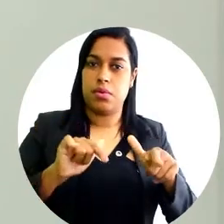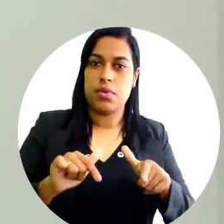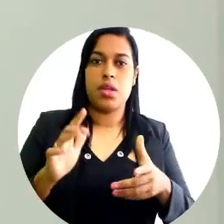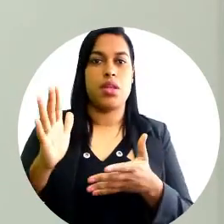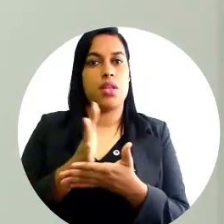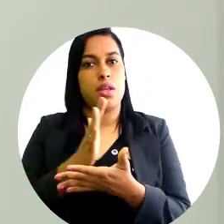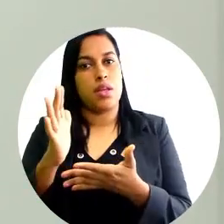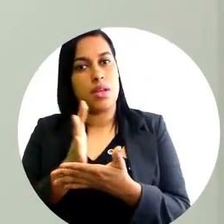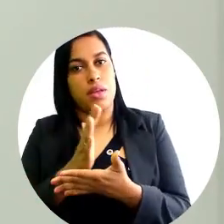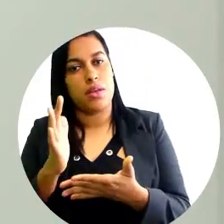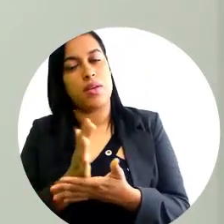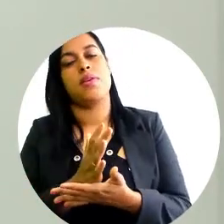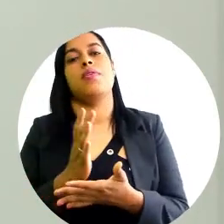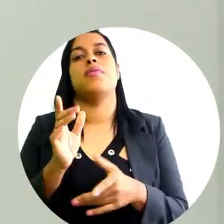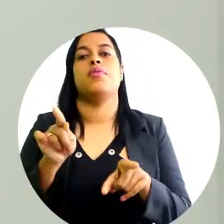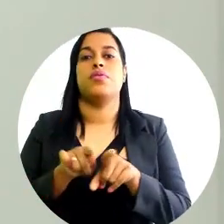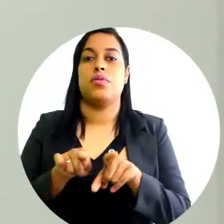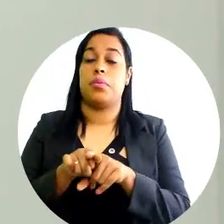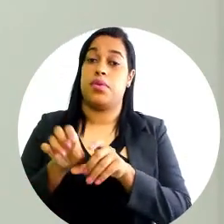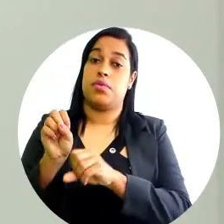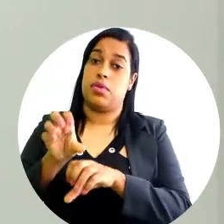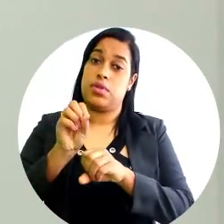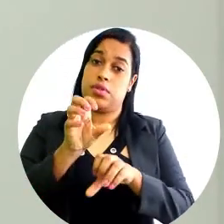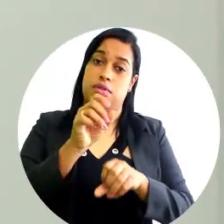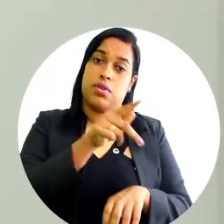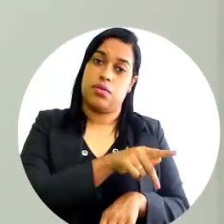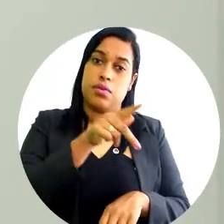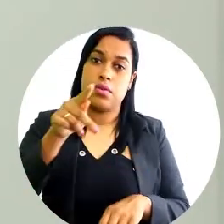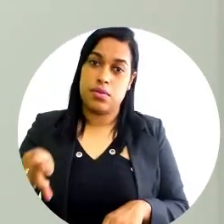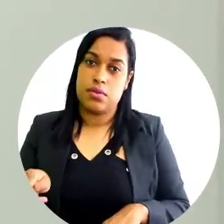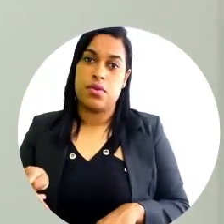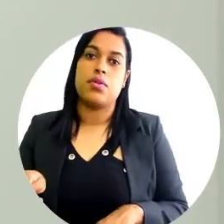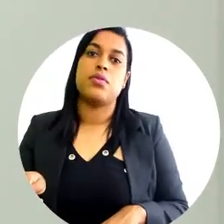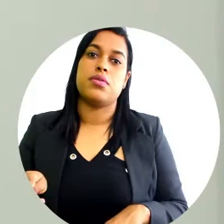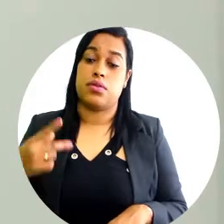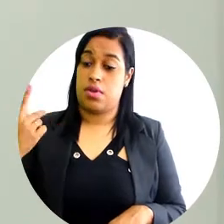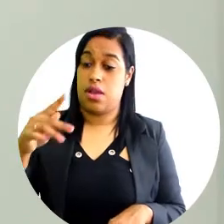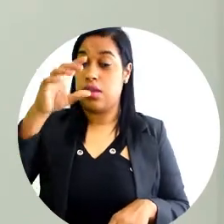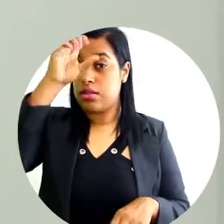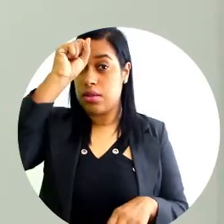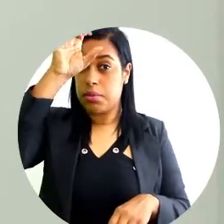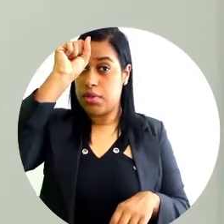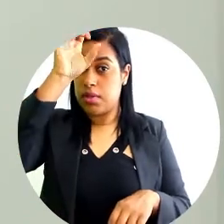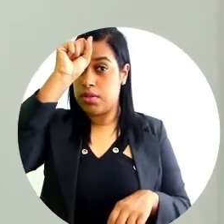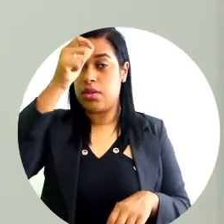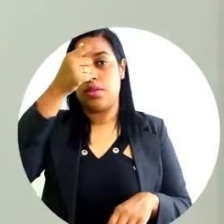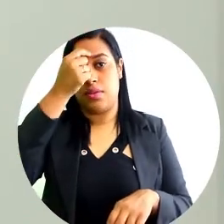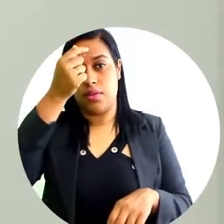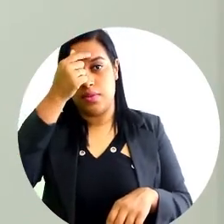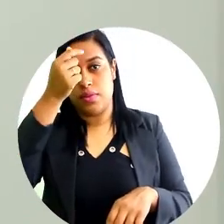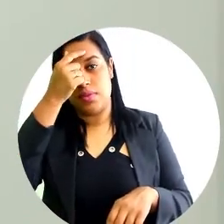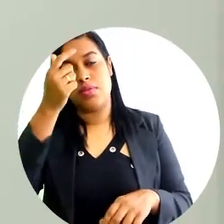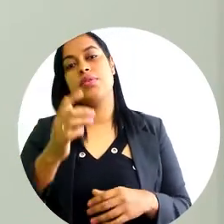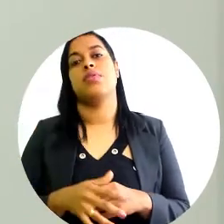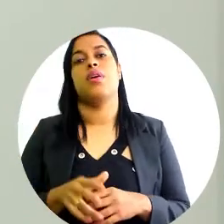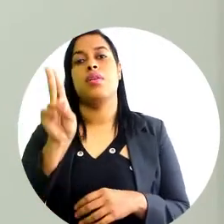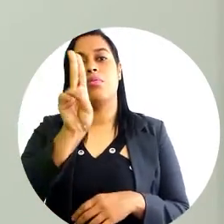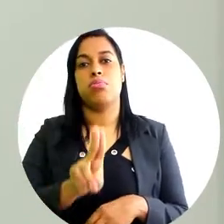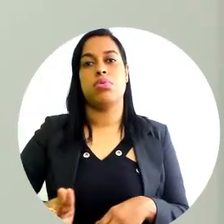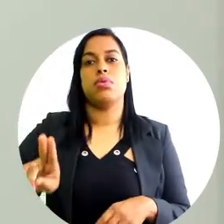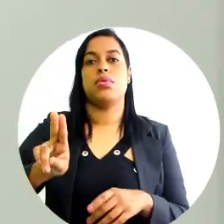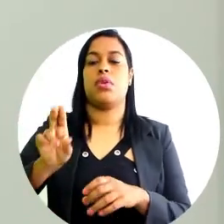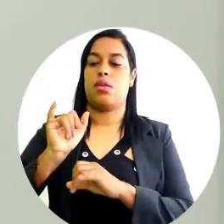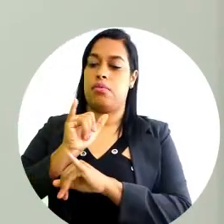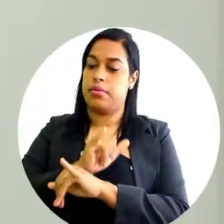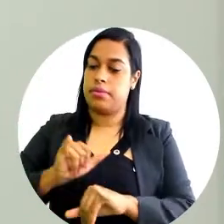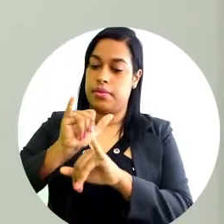trabalhados em livros didáticos, que são ensinados pelos professores, daquilo que eles aprenderam na universidade, através de